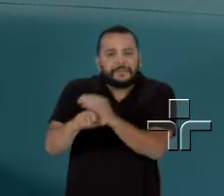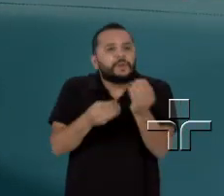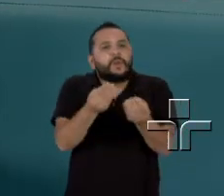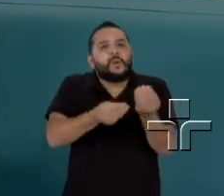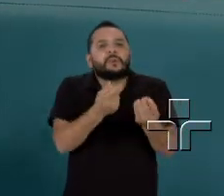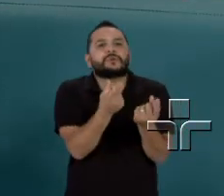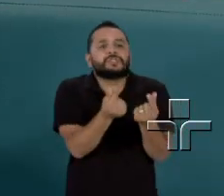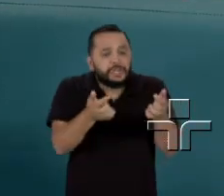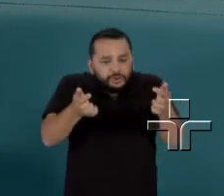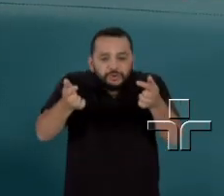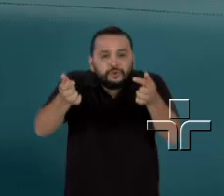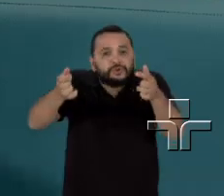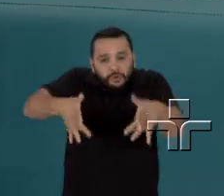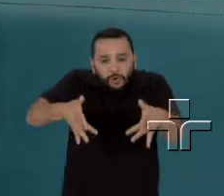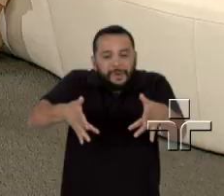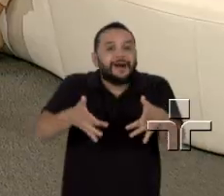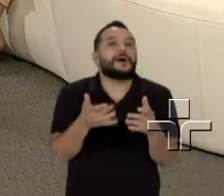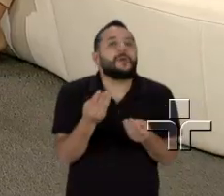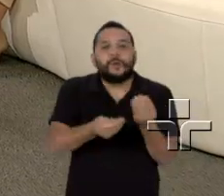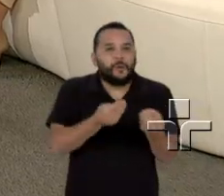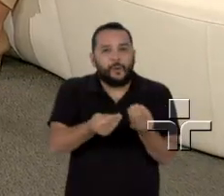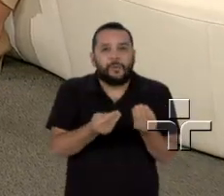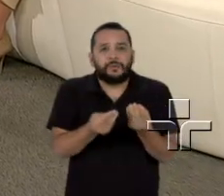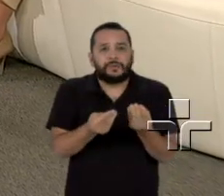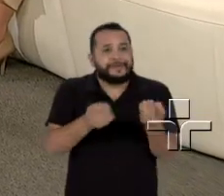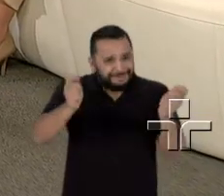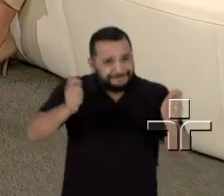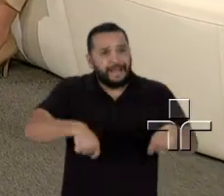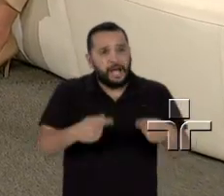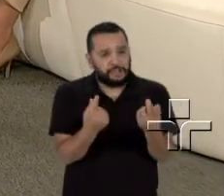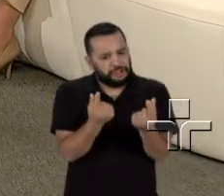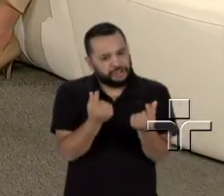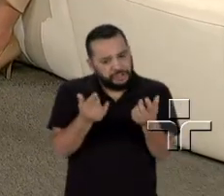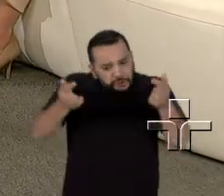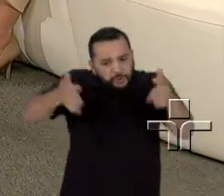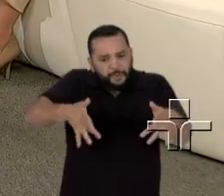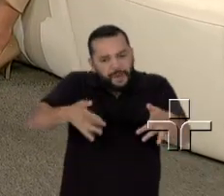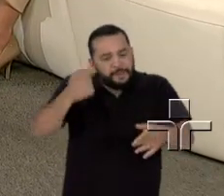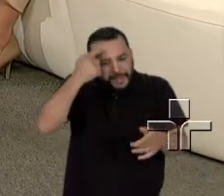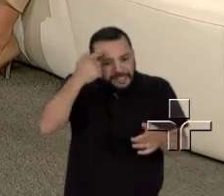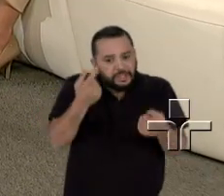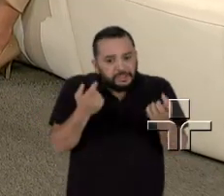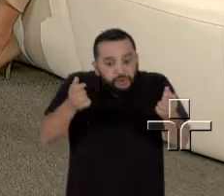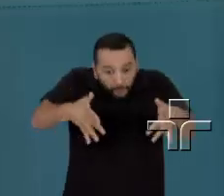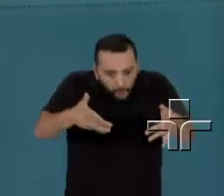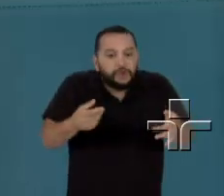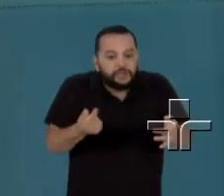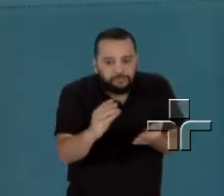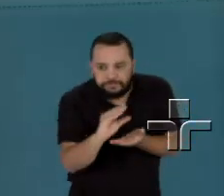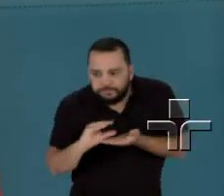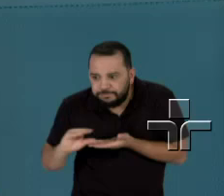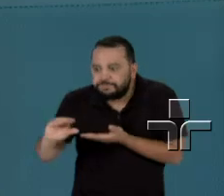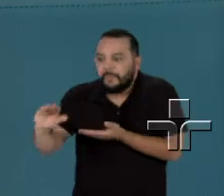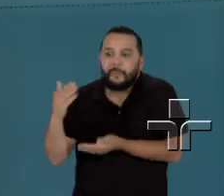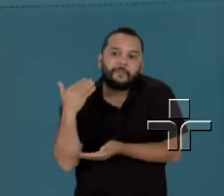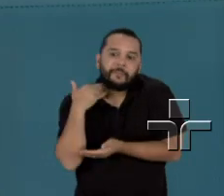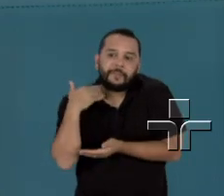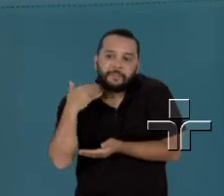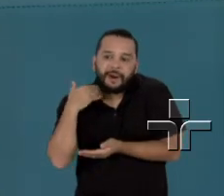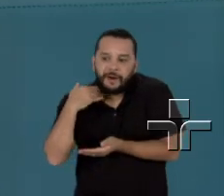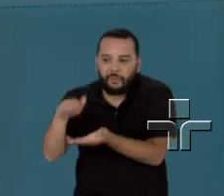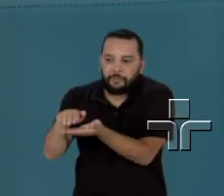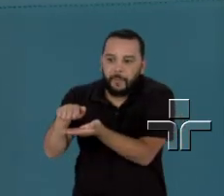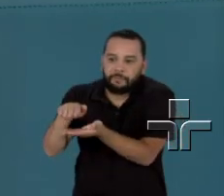conseguir é fazer com que sobra um dinheirinho pra poder pensar em investimento pois é aí a gente tem que ter uma